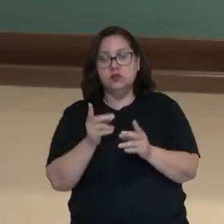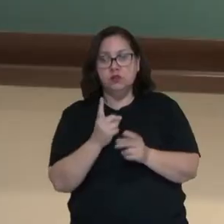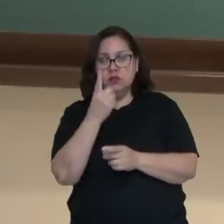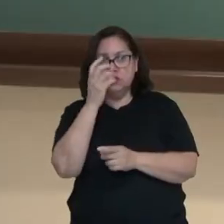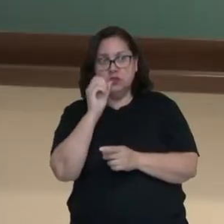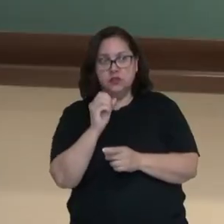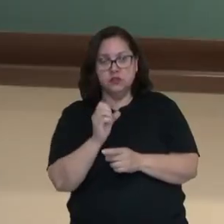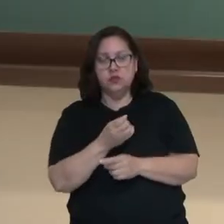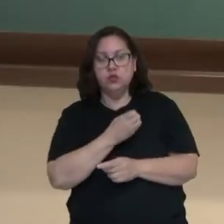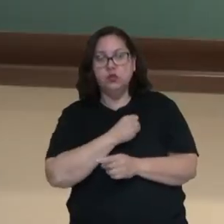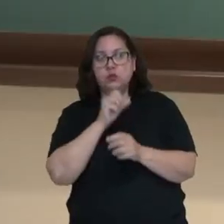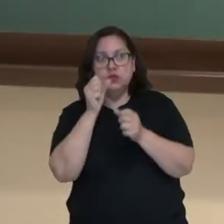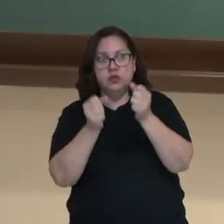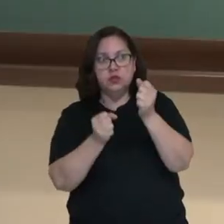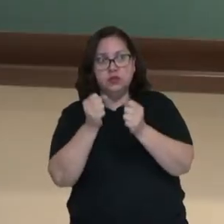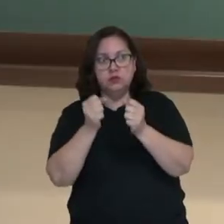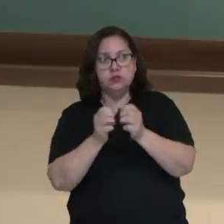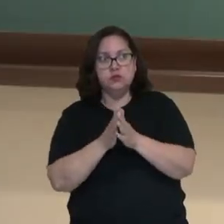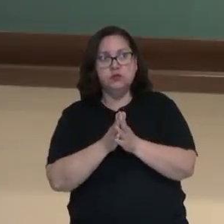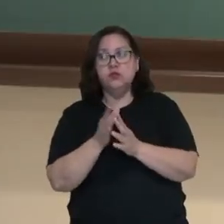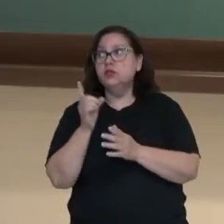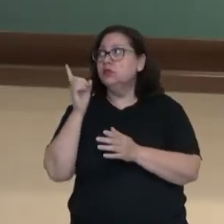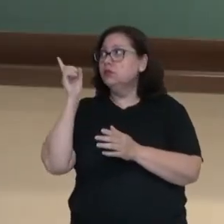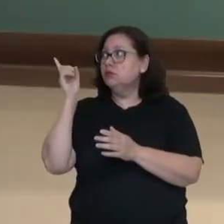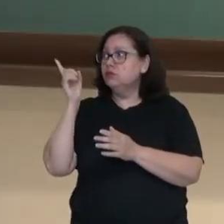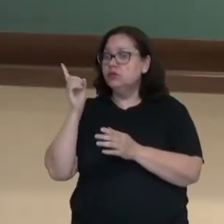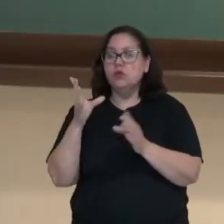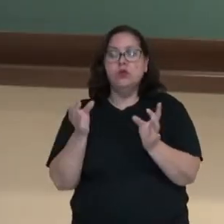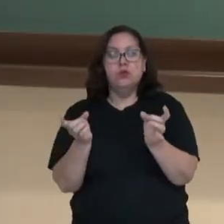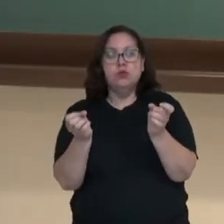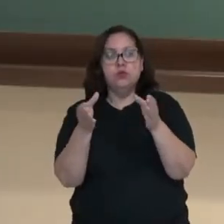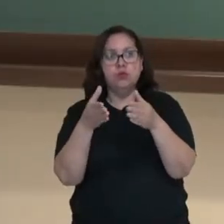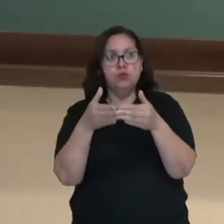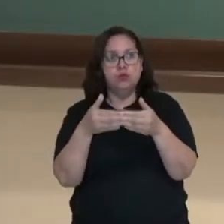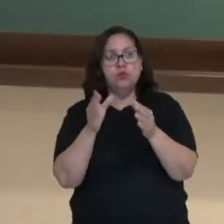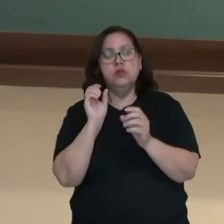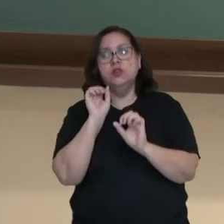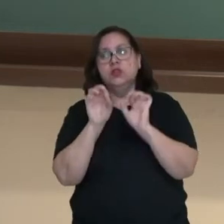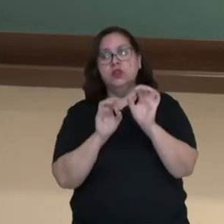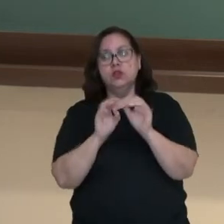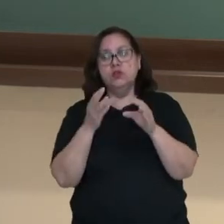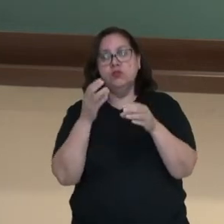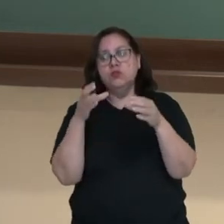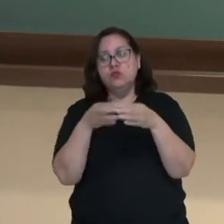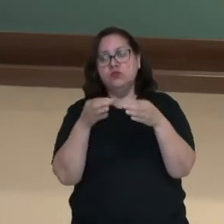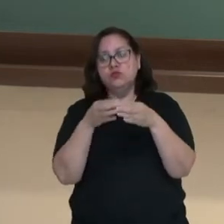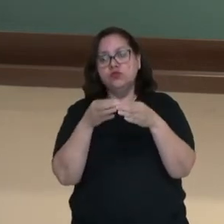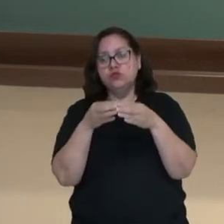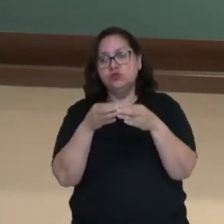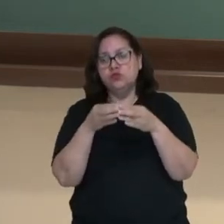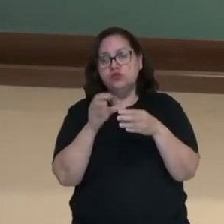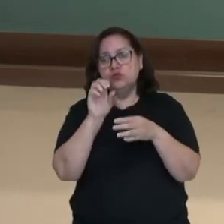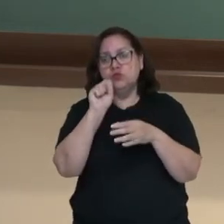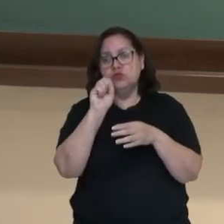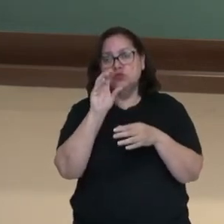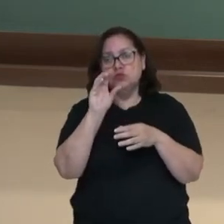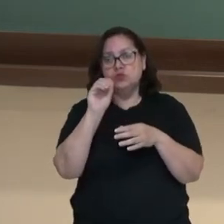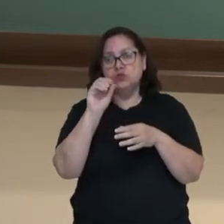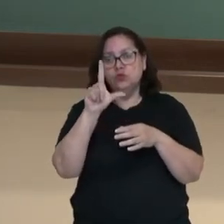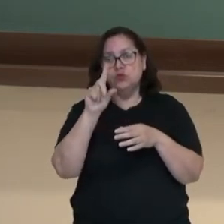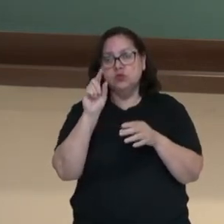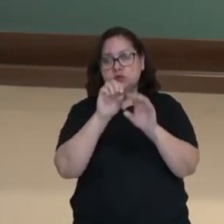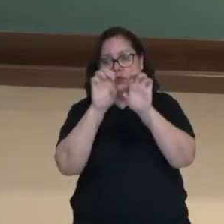10, o número de carros. E aí eu concluo que o conjunto solução desse